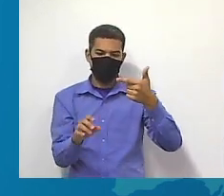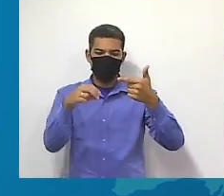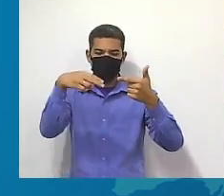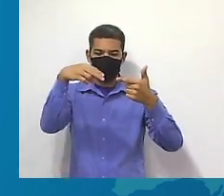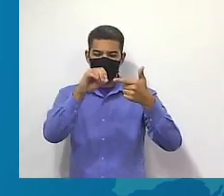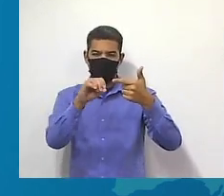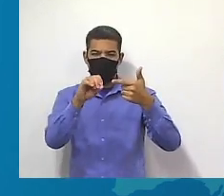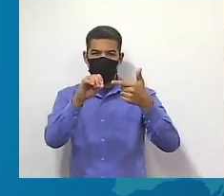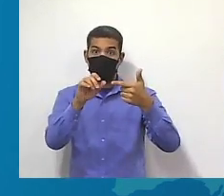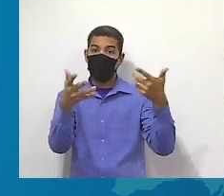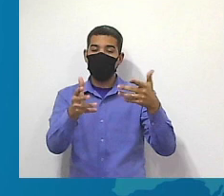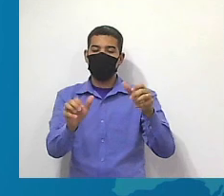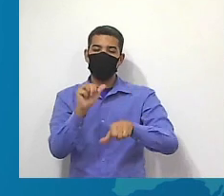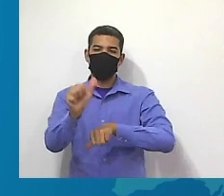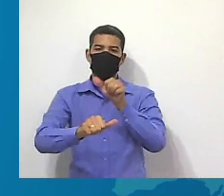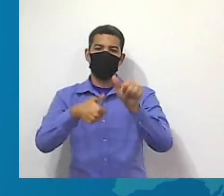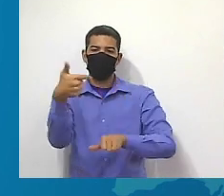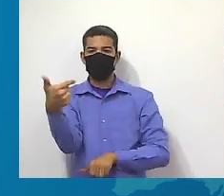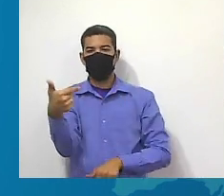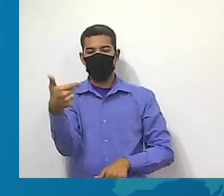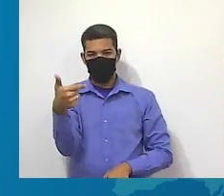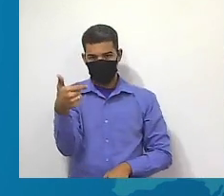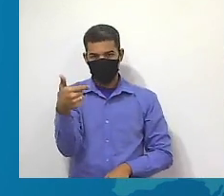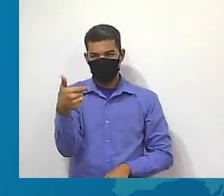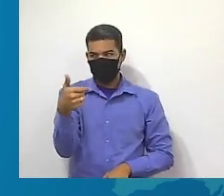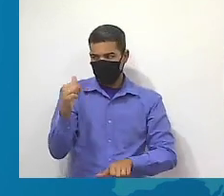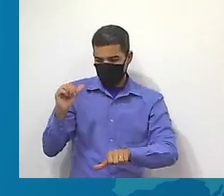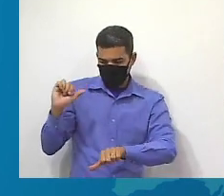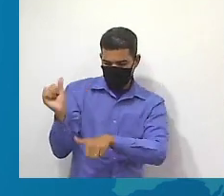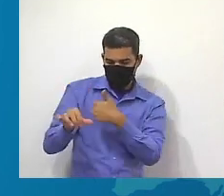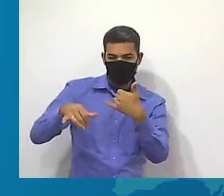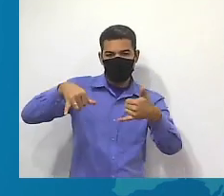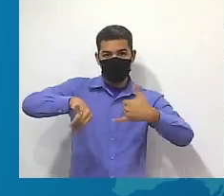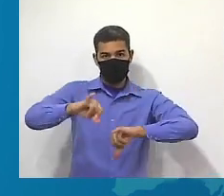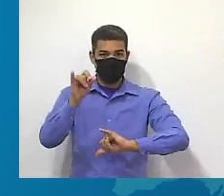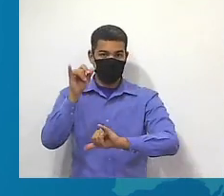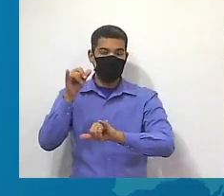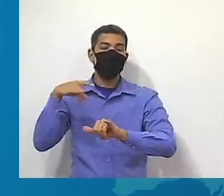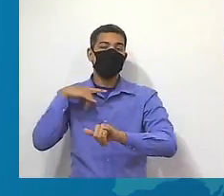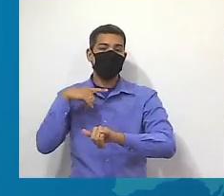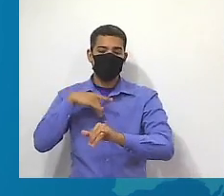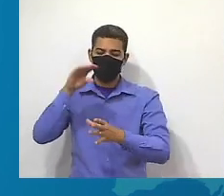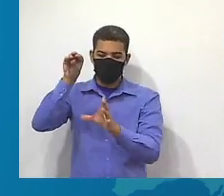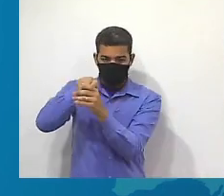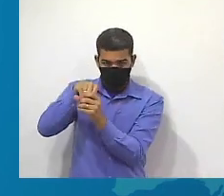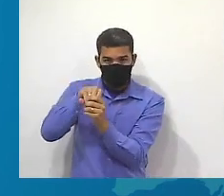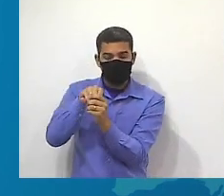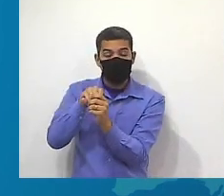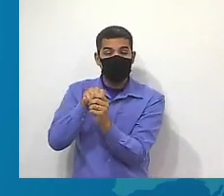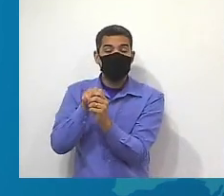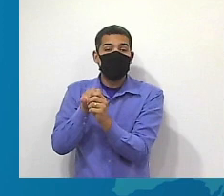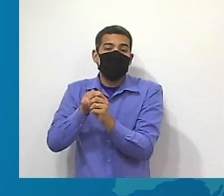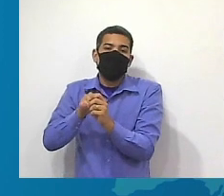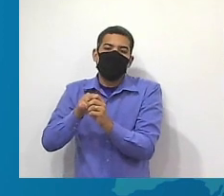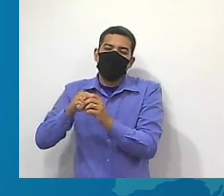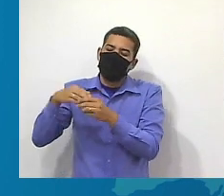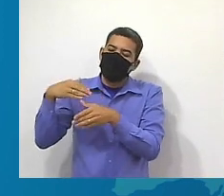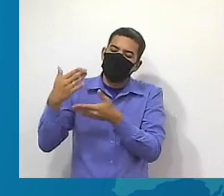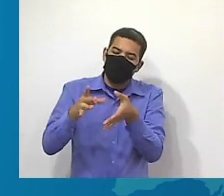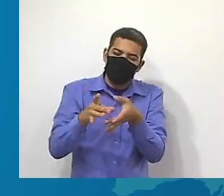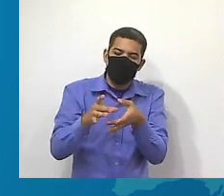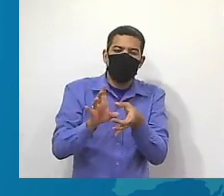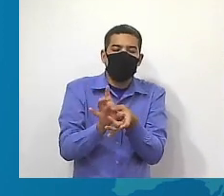ligado a 2. Essa mudança nas ligações químicas presentes nessas substâncias é o que vai desencadear